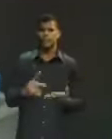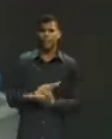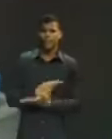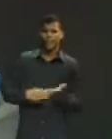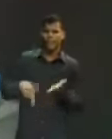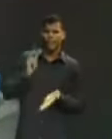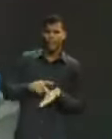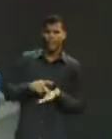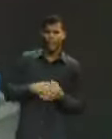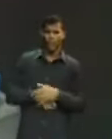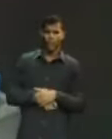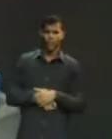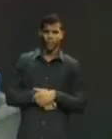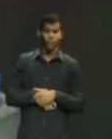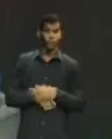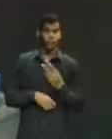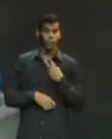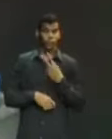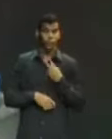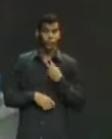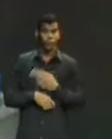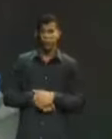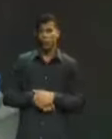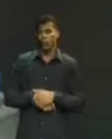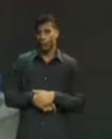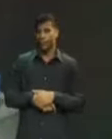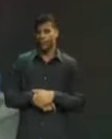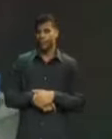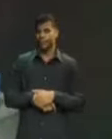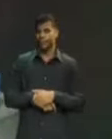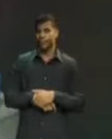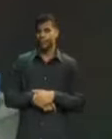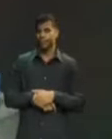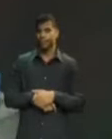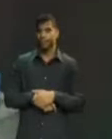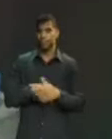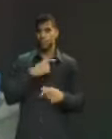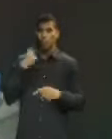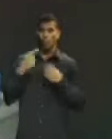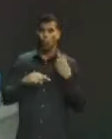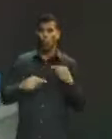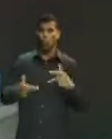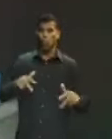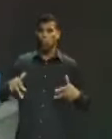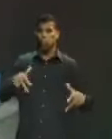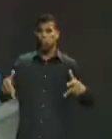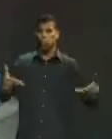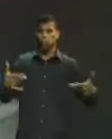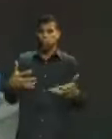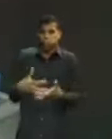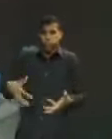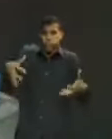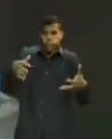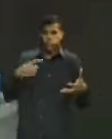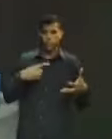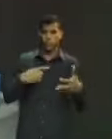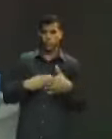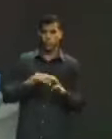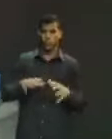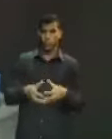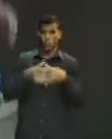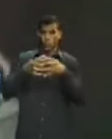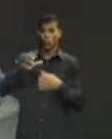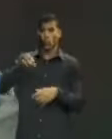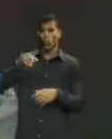que ainda é uma situação de uma gigantesca epidemia de homicídios. E a equipe do comitê,